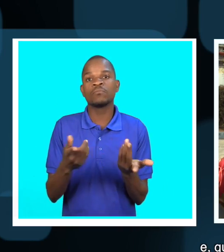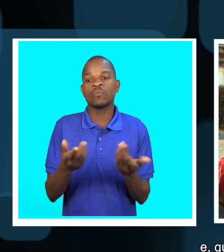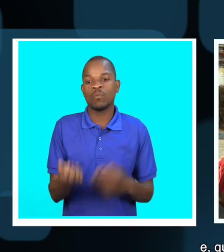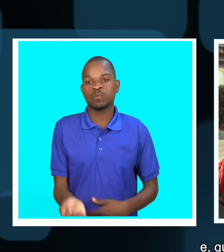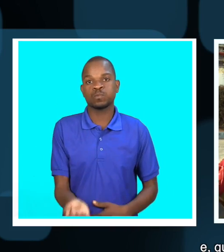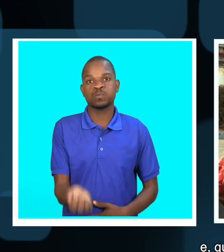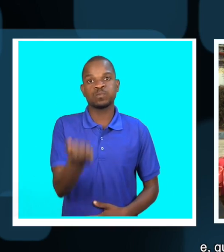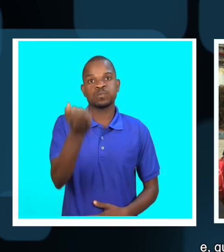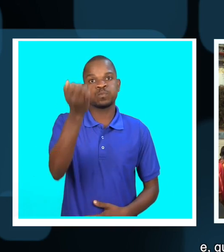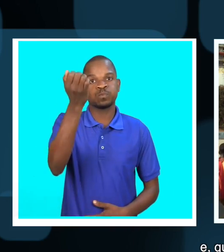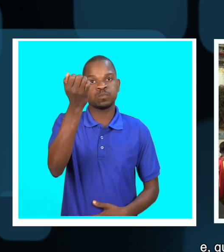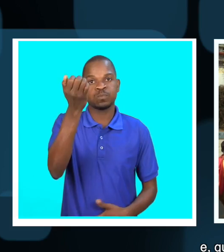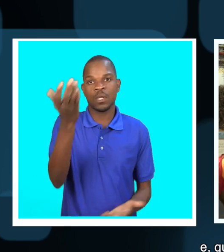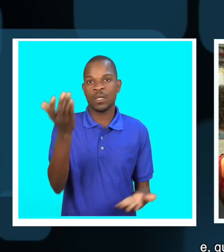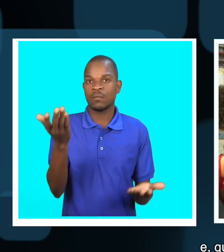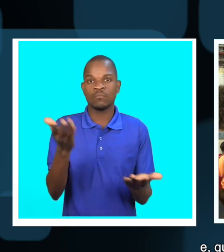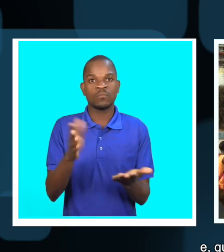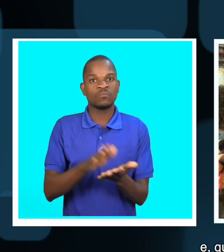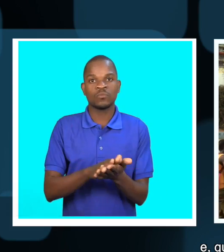quando crescem